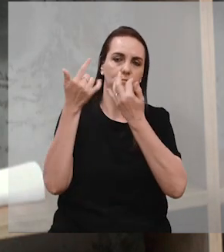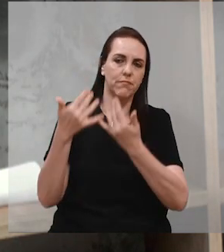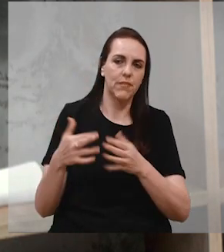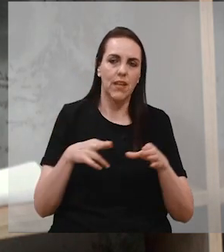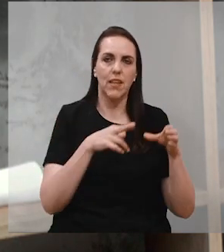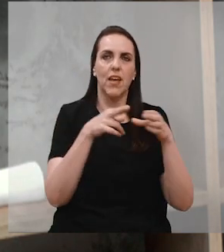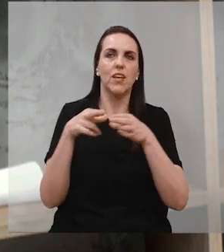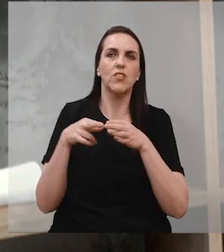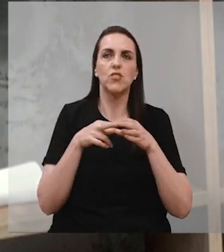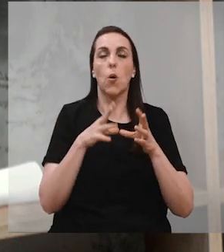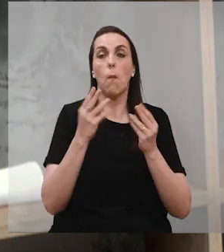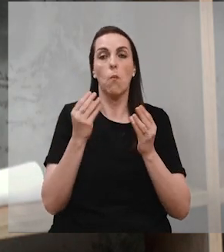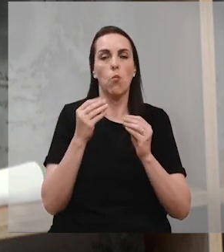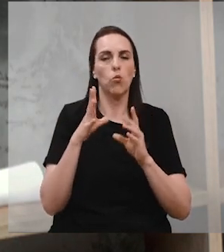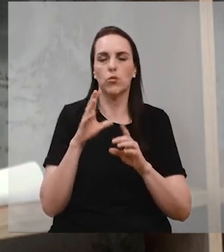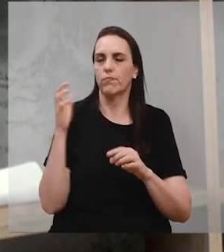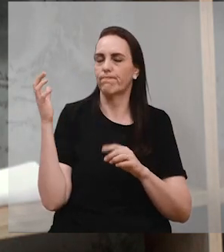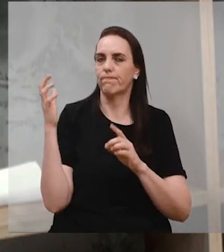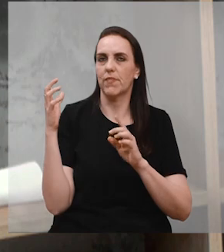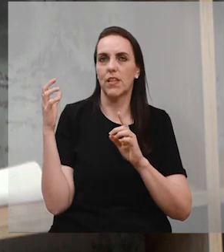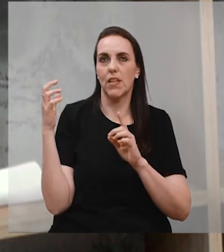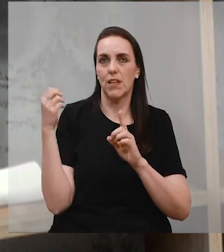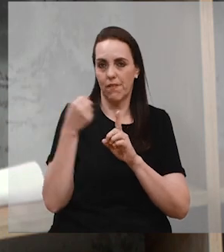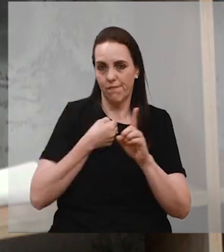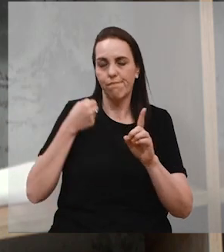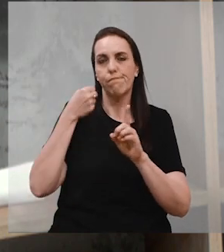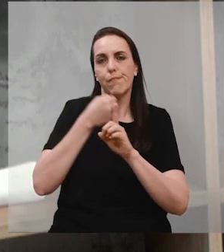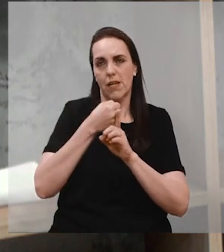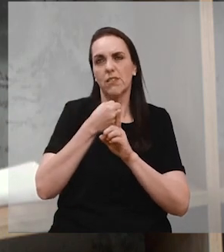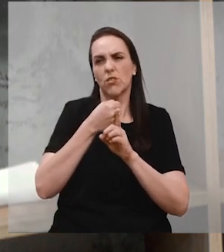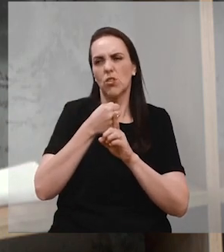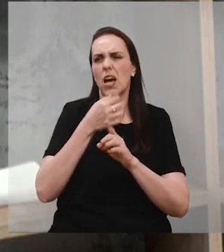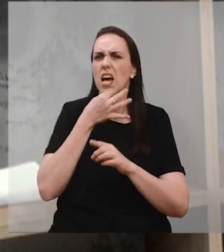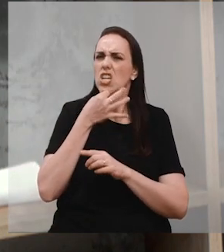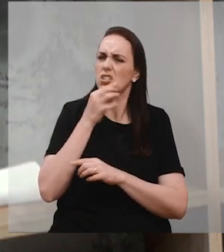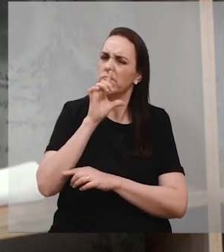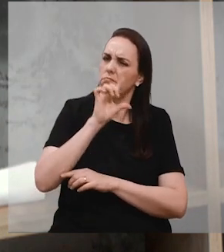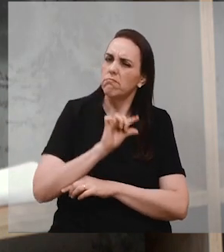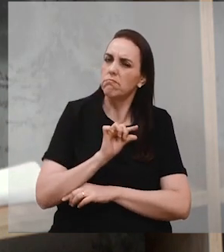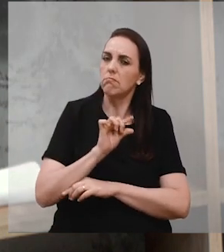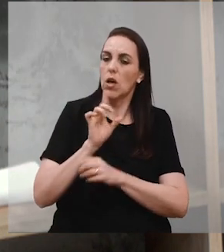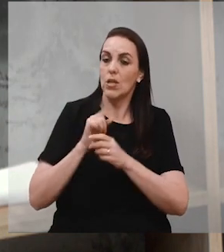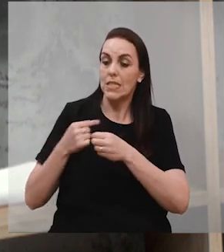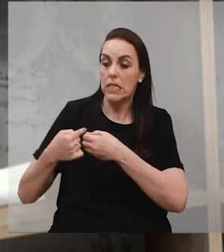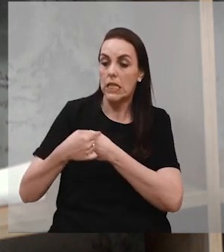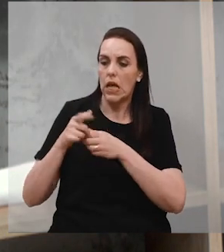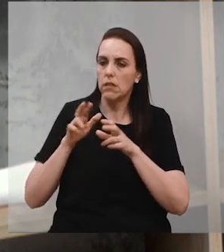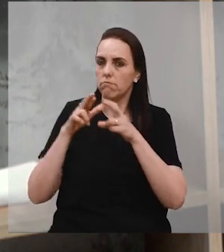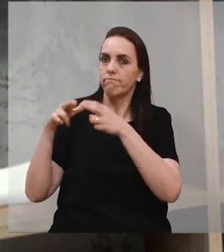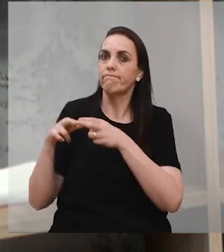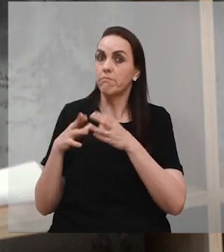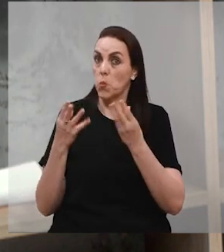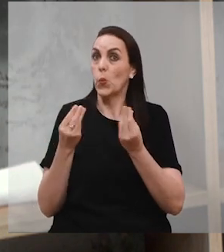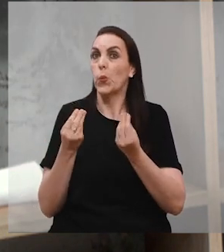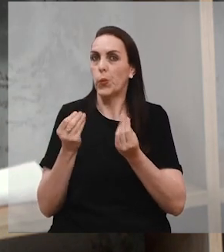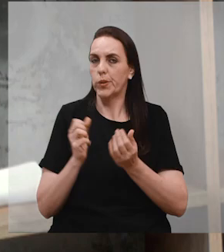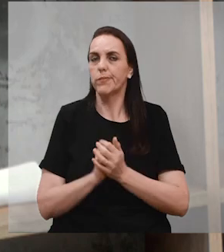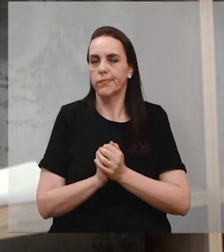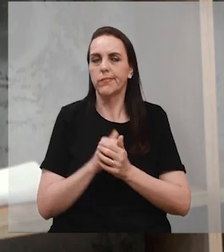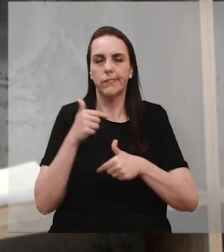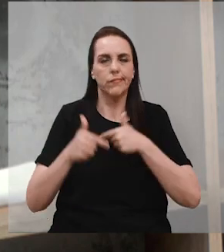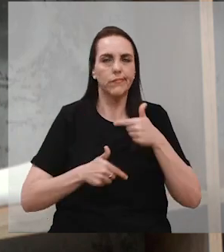estradas aqui na região, que foi bastante atingida. Caxias do Sul nem tanto, mas outras cidades aqui da região muito. Então, foi também um